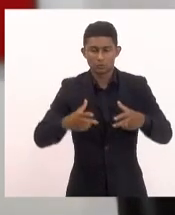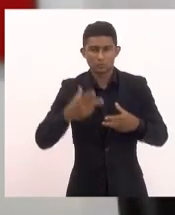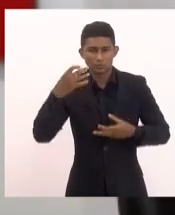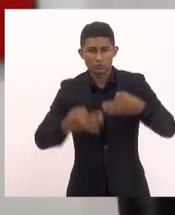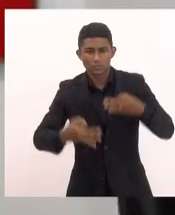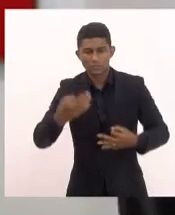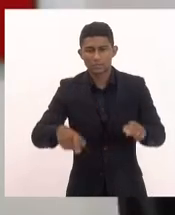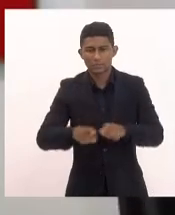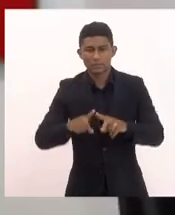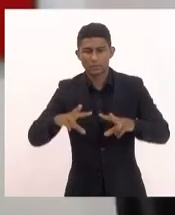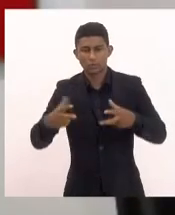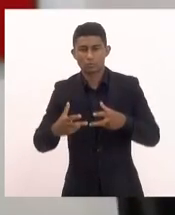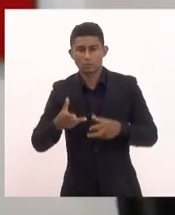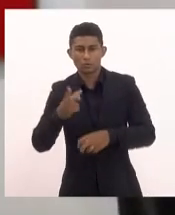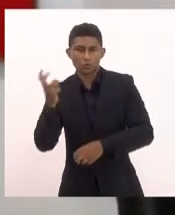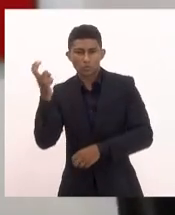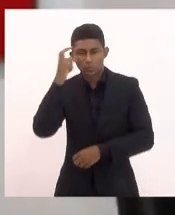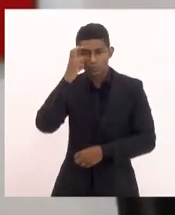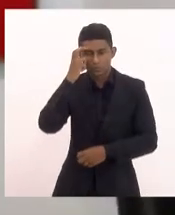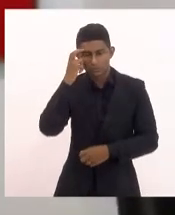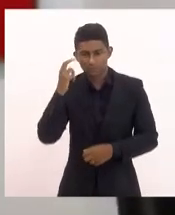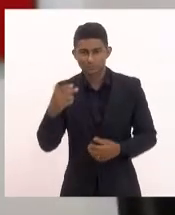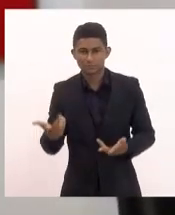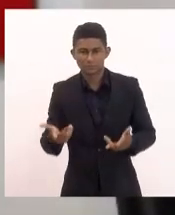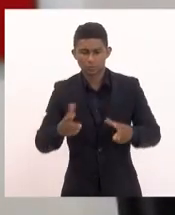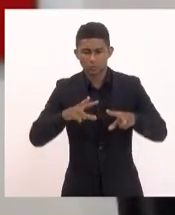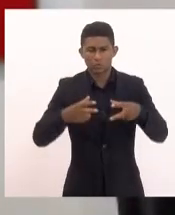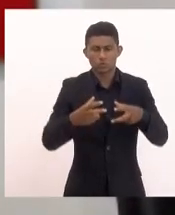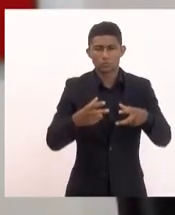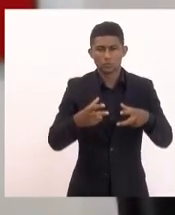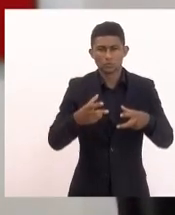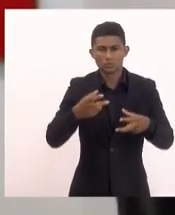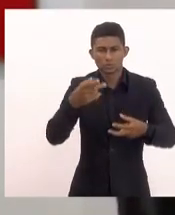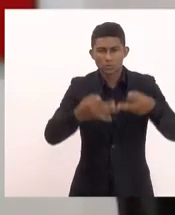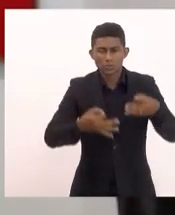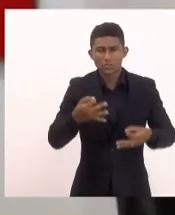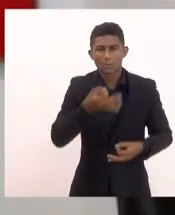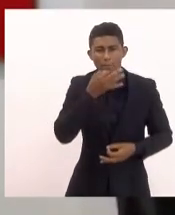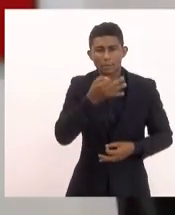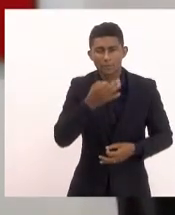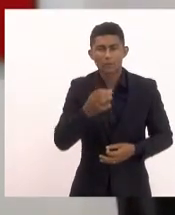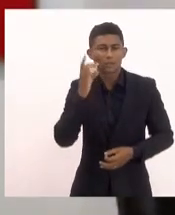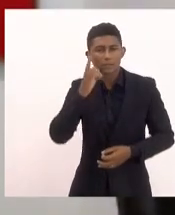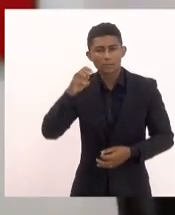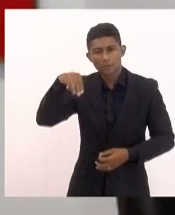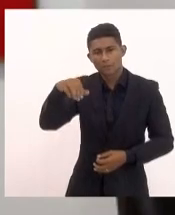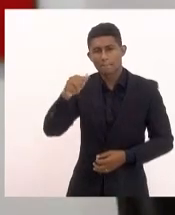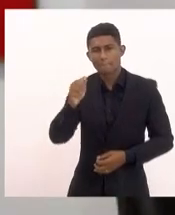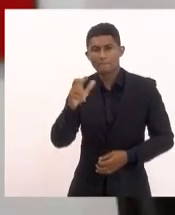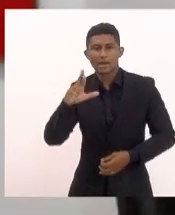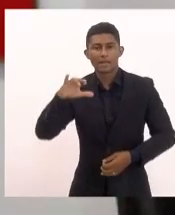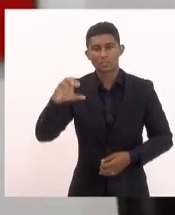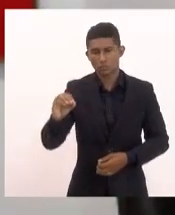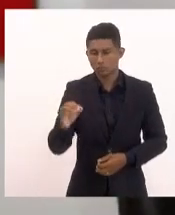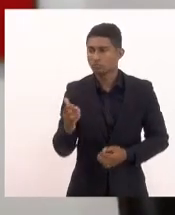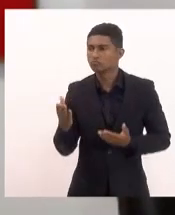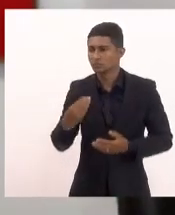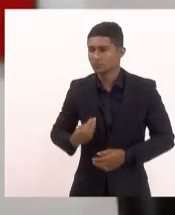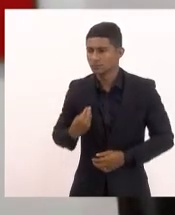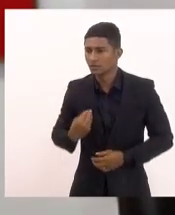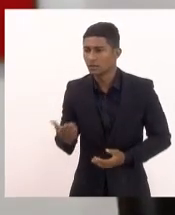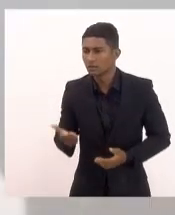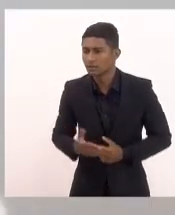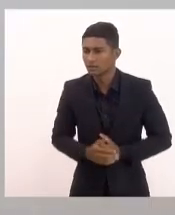Cultura. Permite parecer pela Comissão de Constituição e Justiça, deputado Marcos Miller. Perdão, Márcio Pacheco.